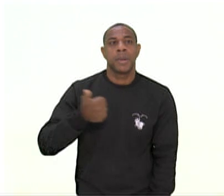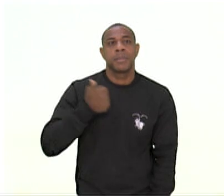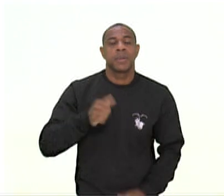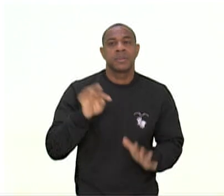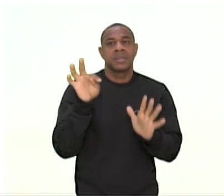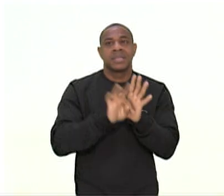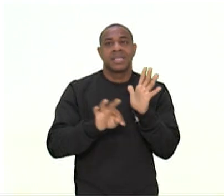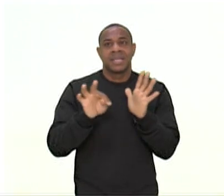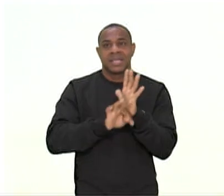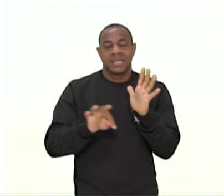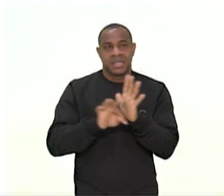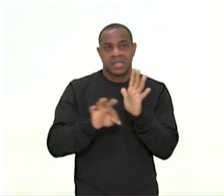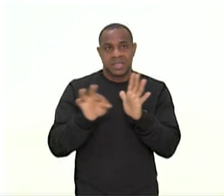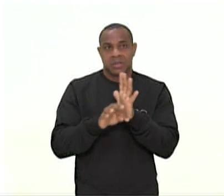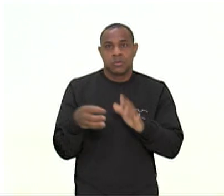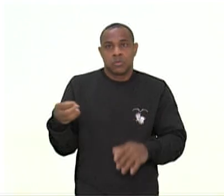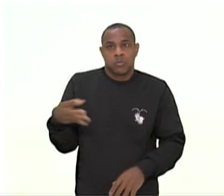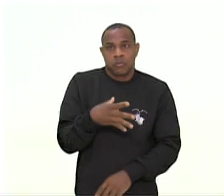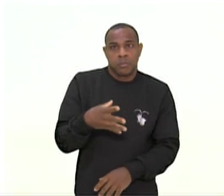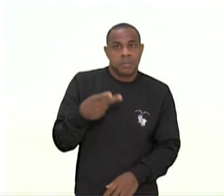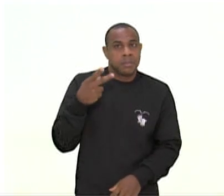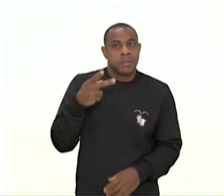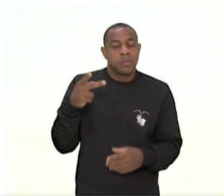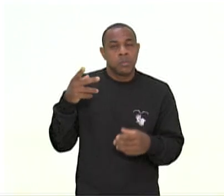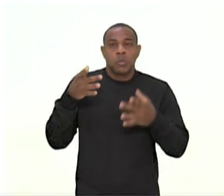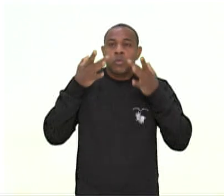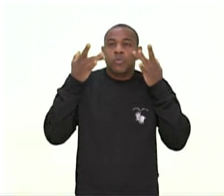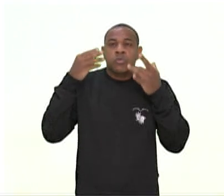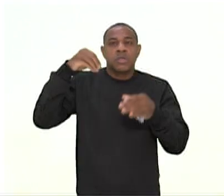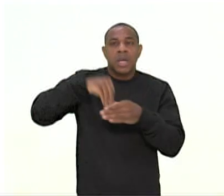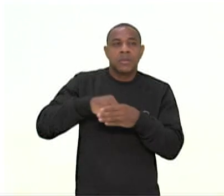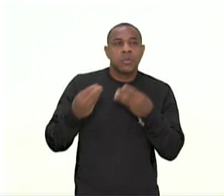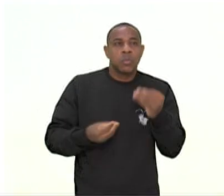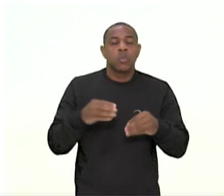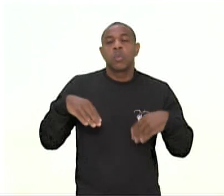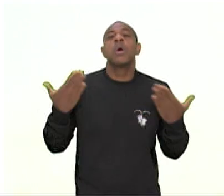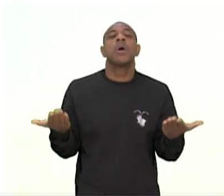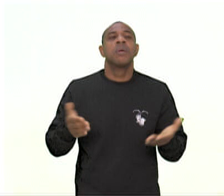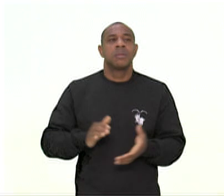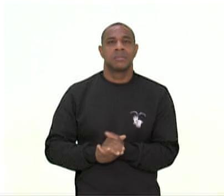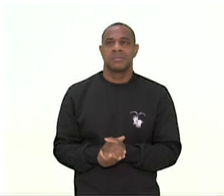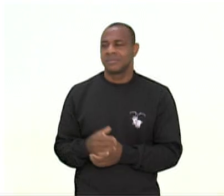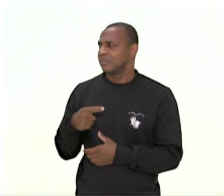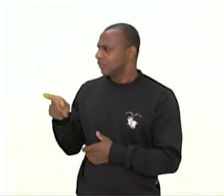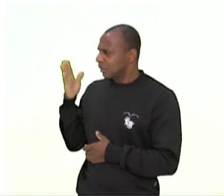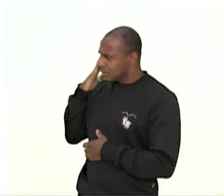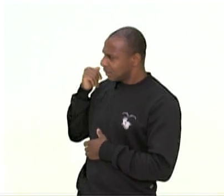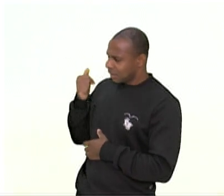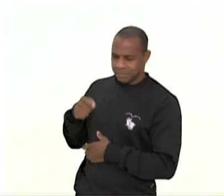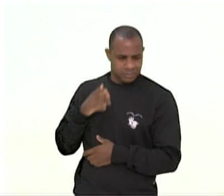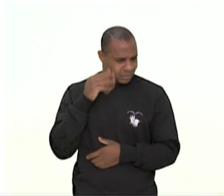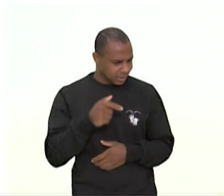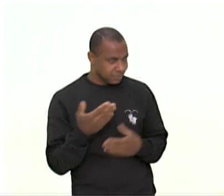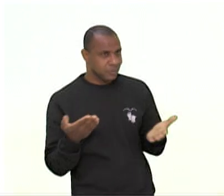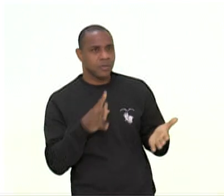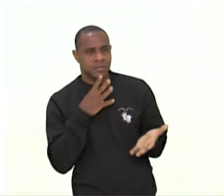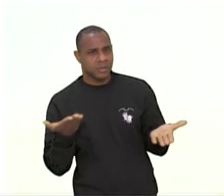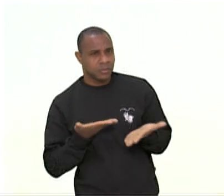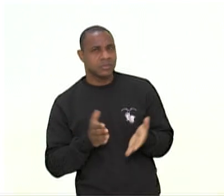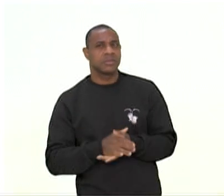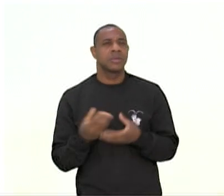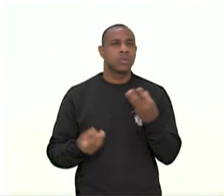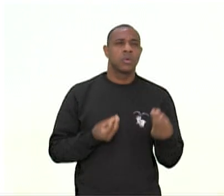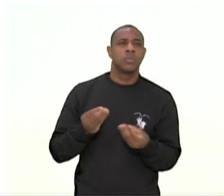texto modernista para o teatro, qual será que foi? Fal, você sabe? Vamos conhecer hoje?